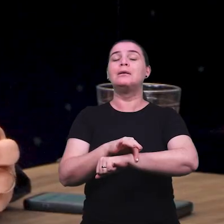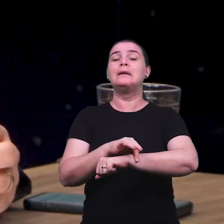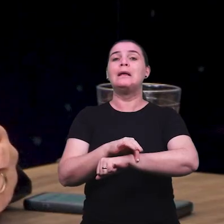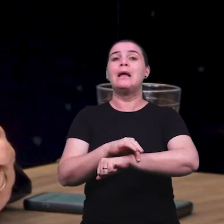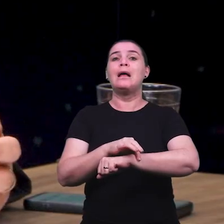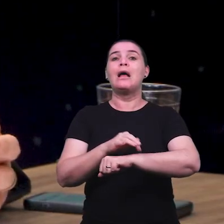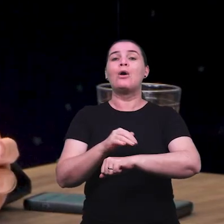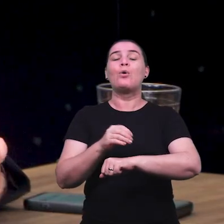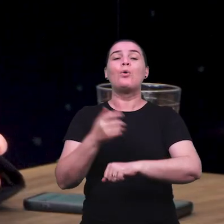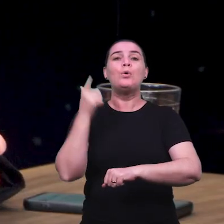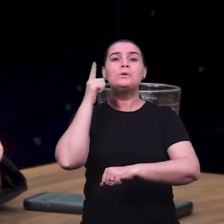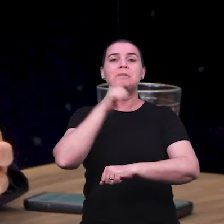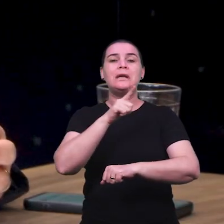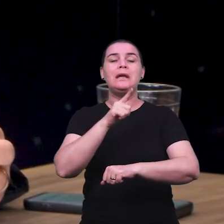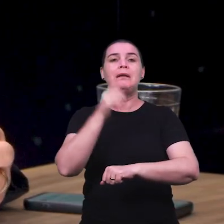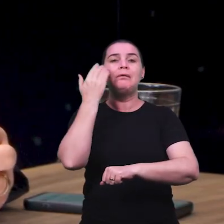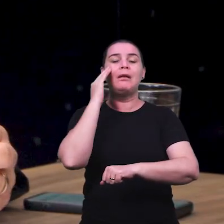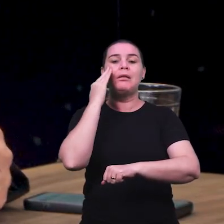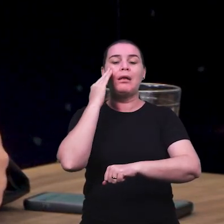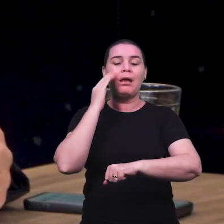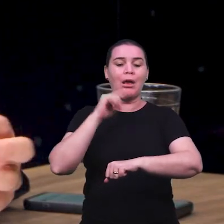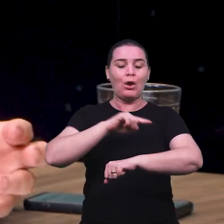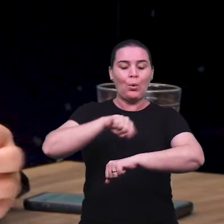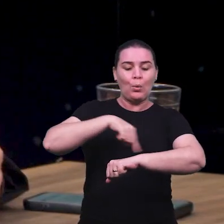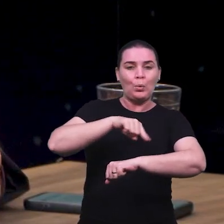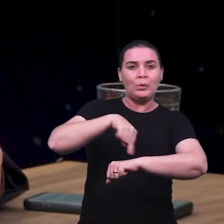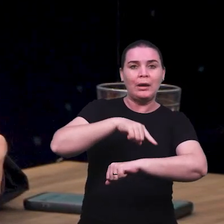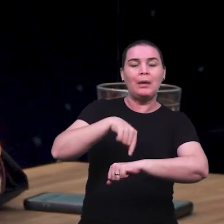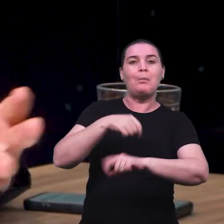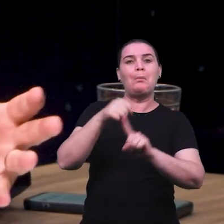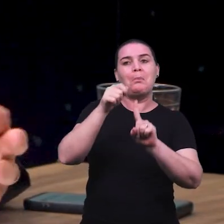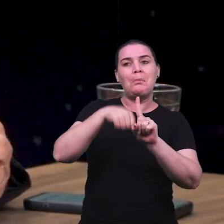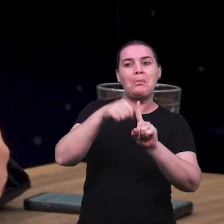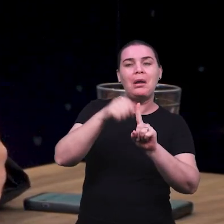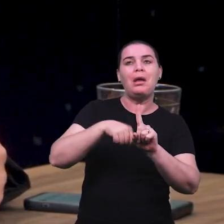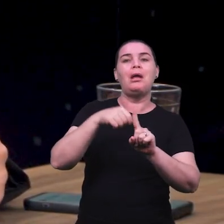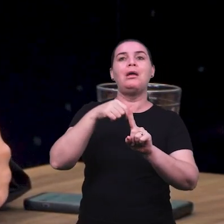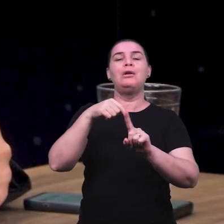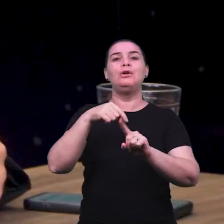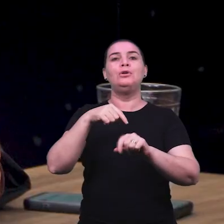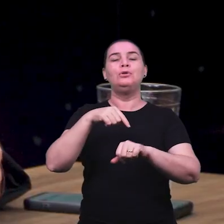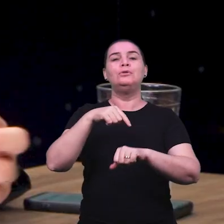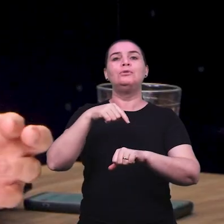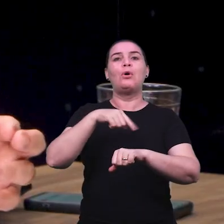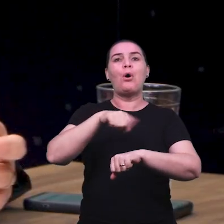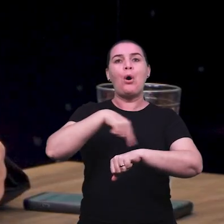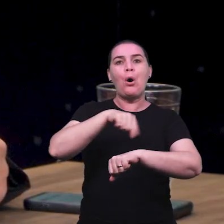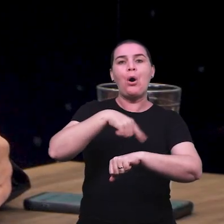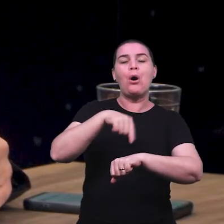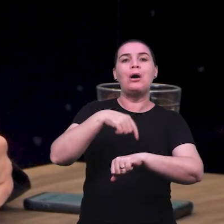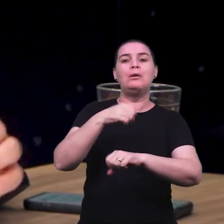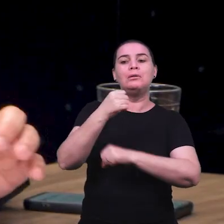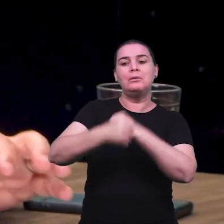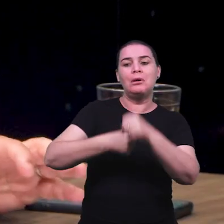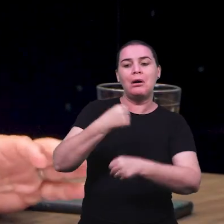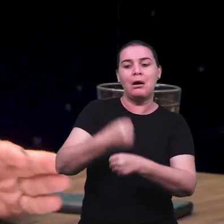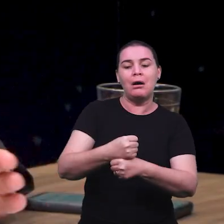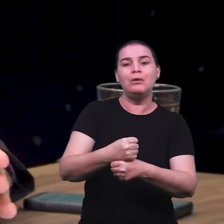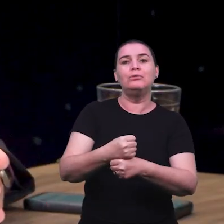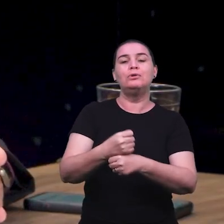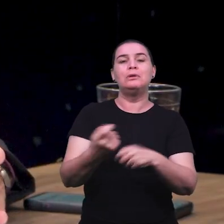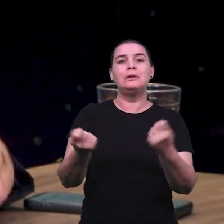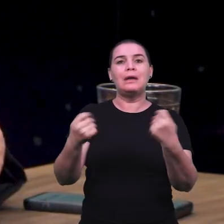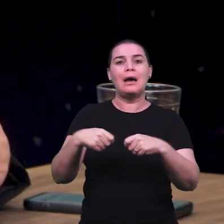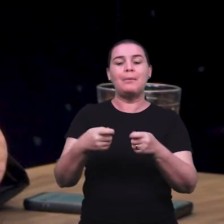né? O tempo nosso a gente vai medir com dias, meses, anos, horas, né? Em muitos aspectos a gente pode medir o nosso